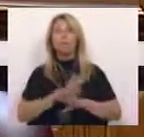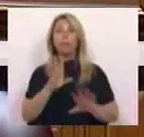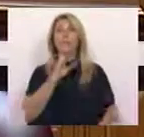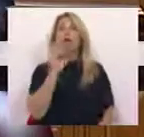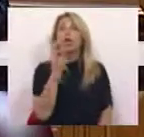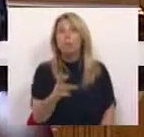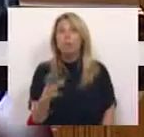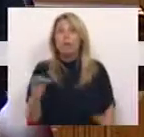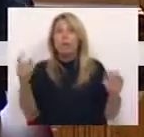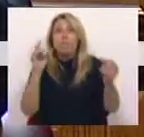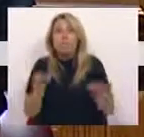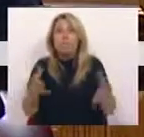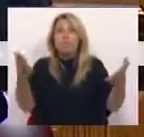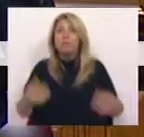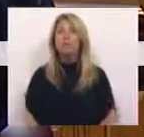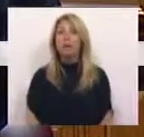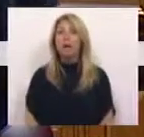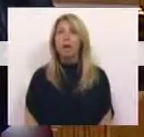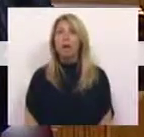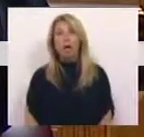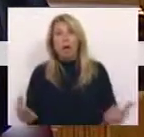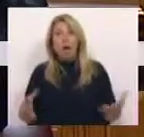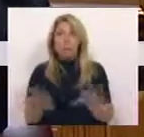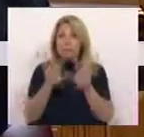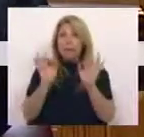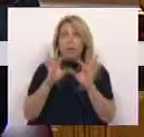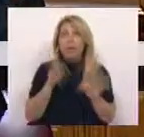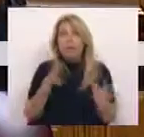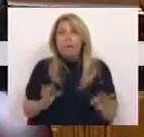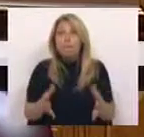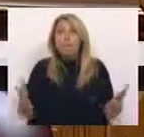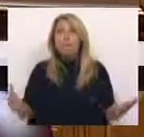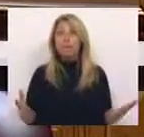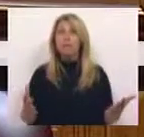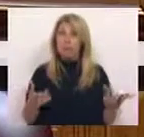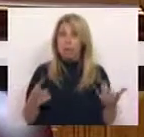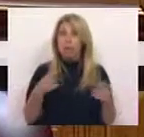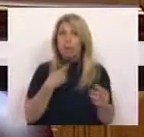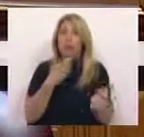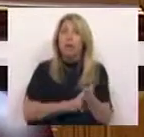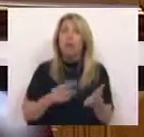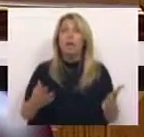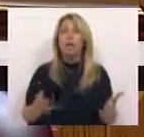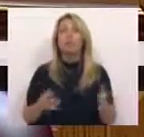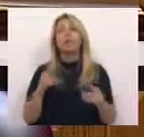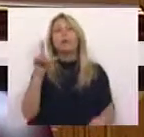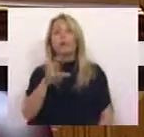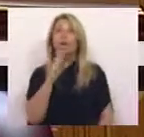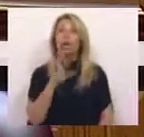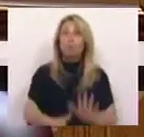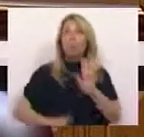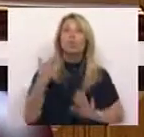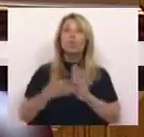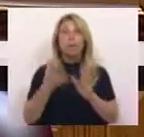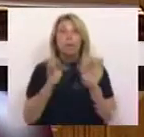resposta necessária, à dimensão necessária. Vamos pôr a questão nestes termos realistas. E também respostas urgentes